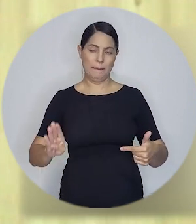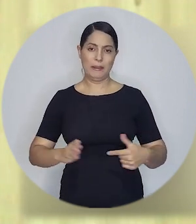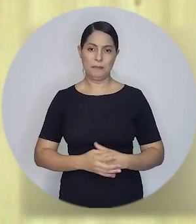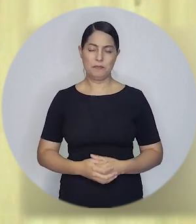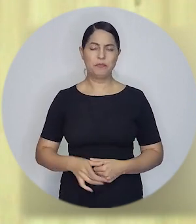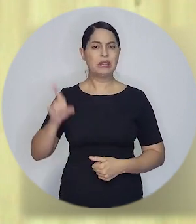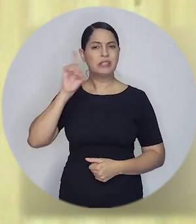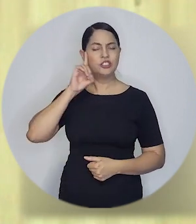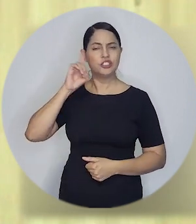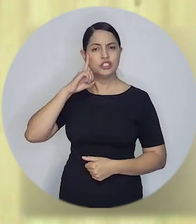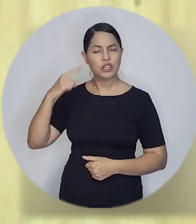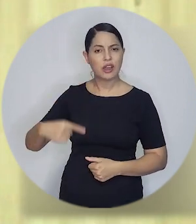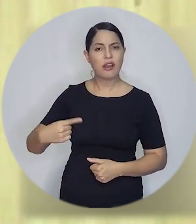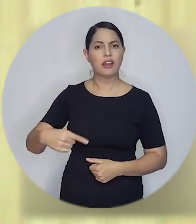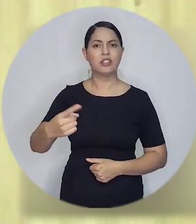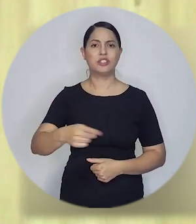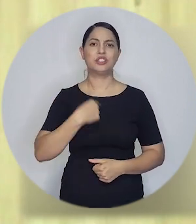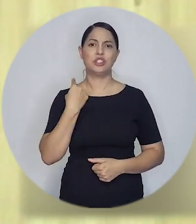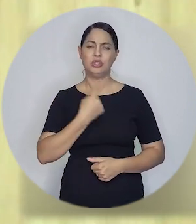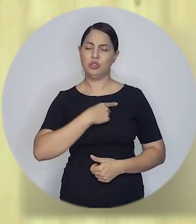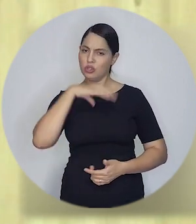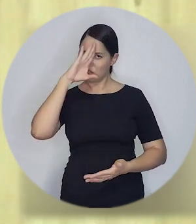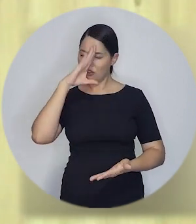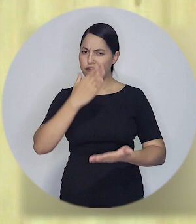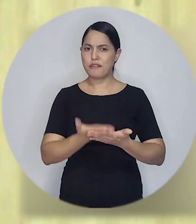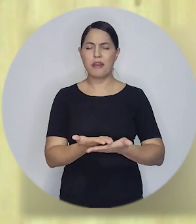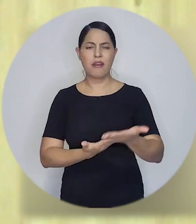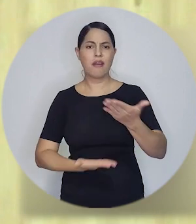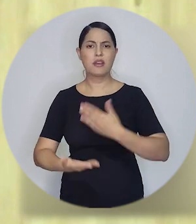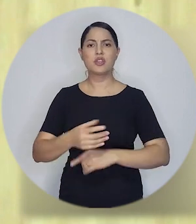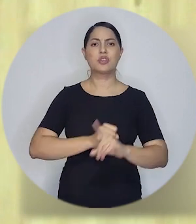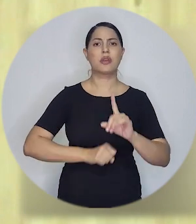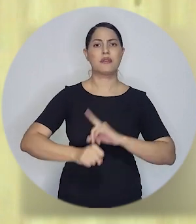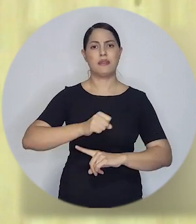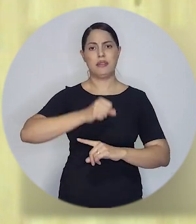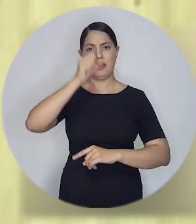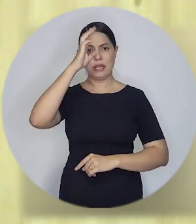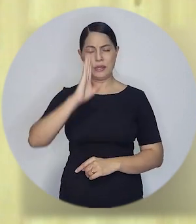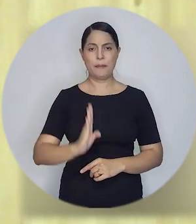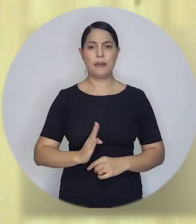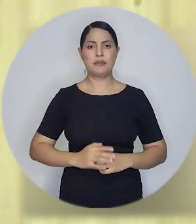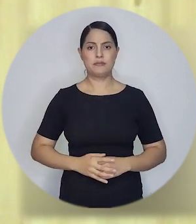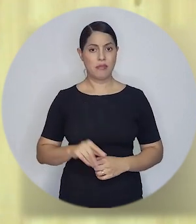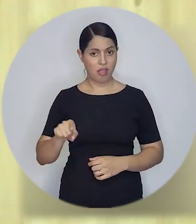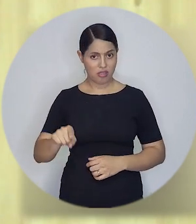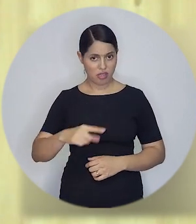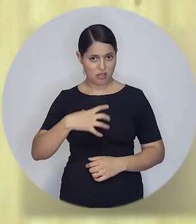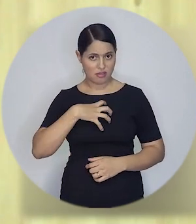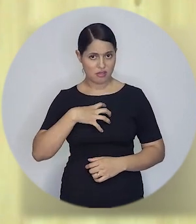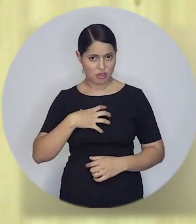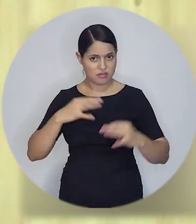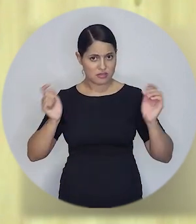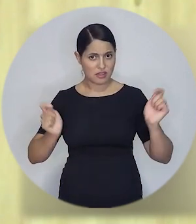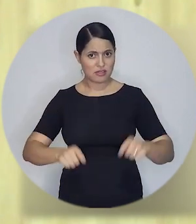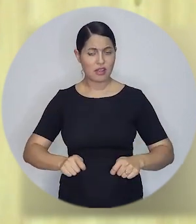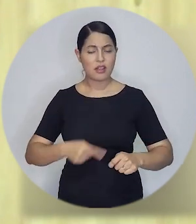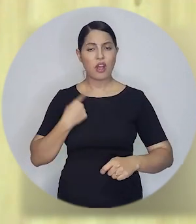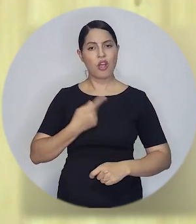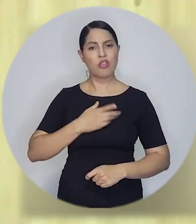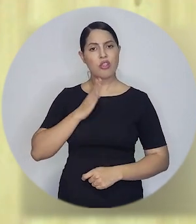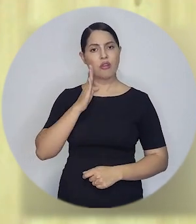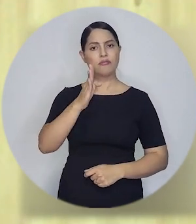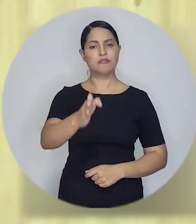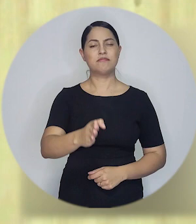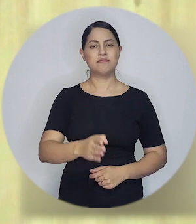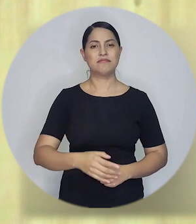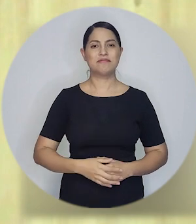essência da OAB. Trabalhamos diariamente para reforçar a confiança na advocacia junto à sociedade brasileira. É com essa certeza